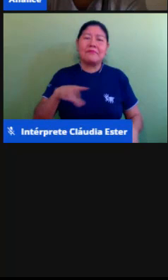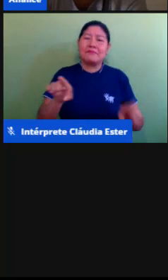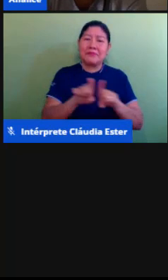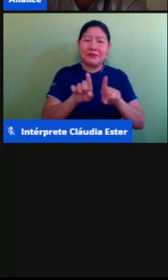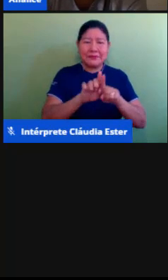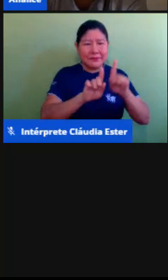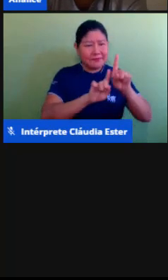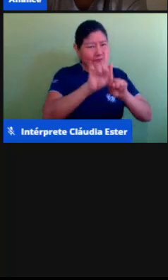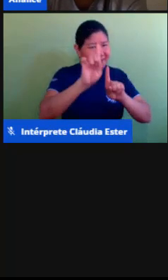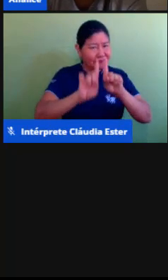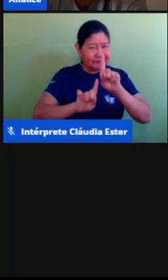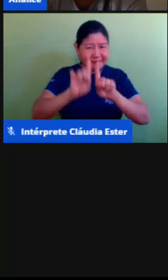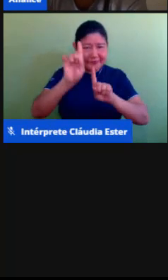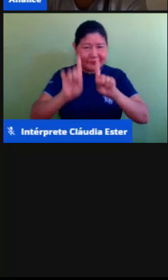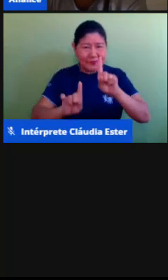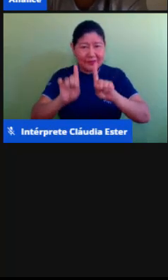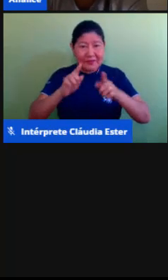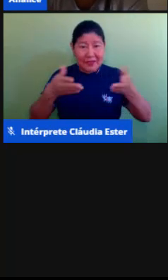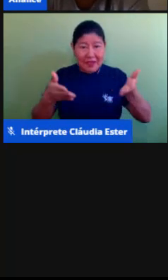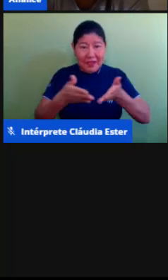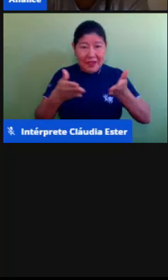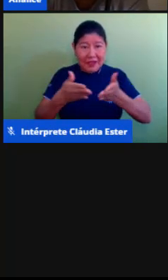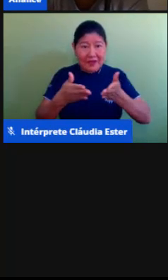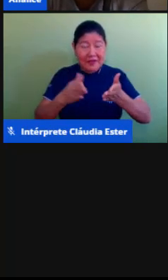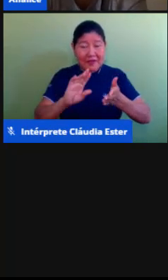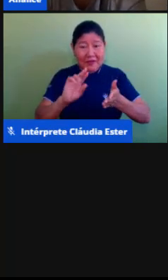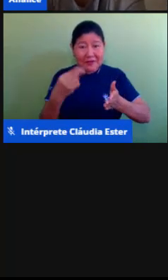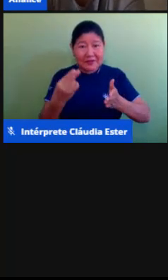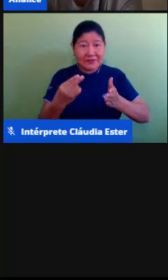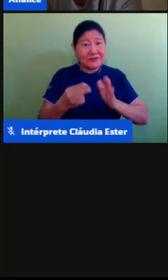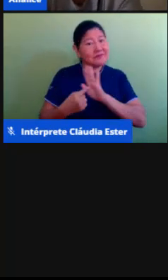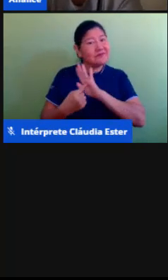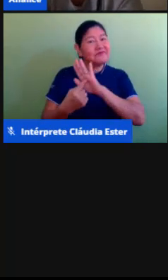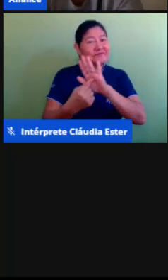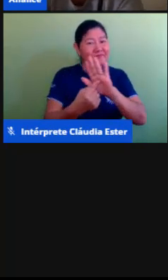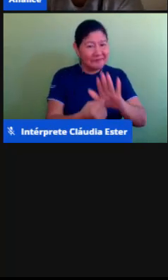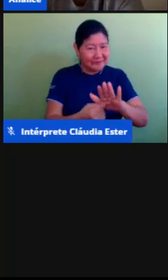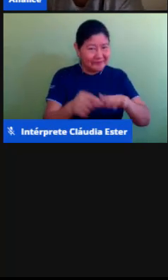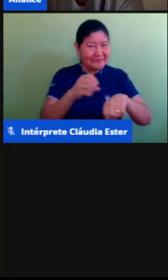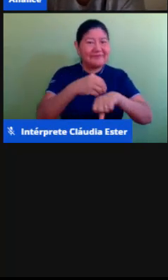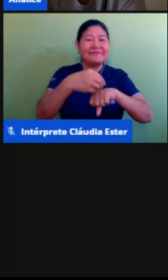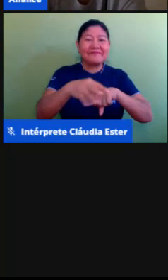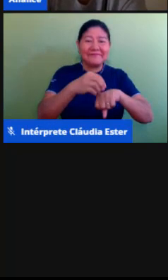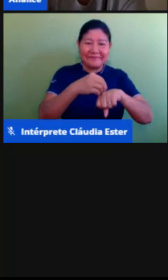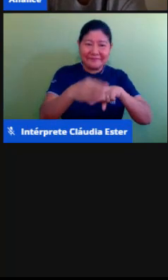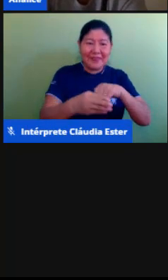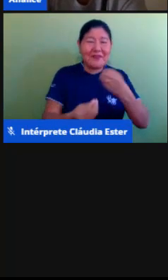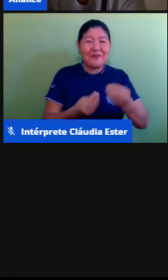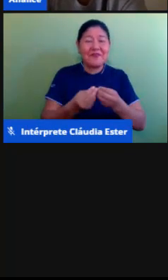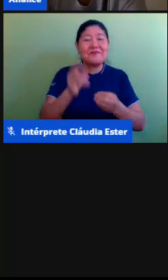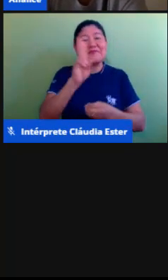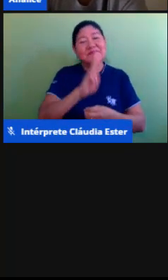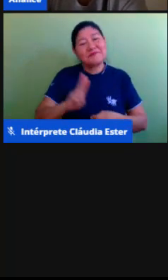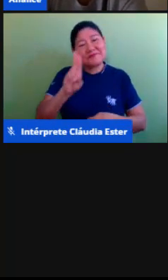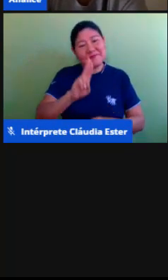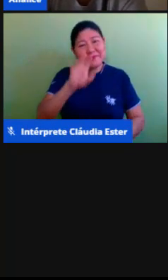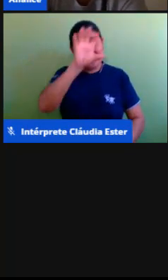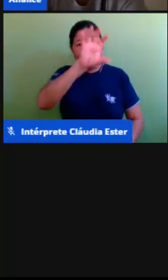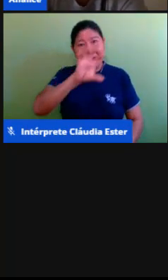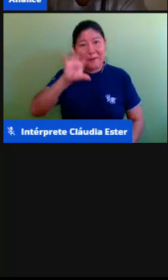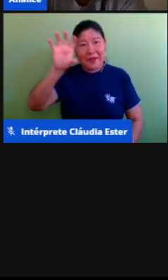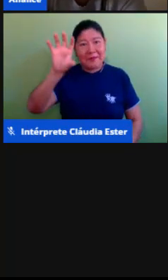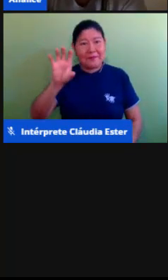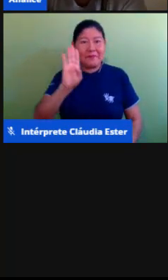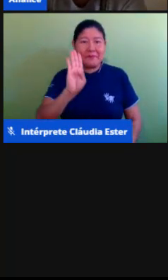uma oportunidade da gente conhecer essa plataforma, né, digital aí do Mapa Biomas. Como é que a gente consegue, né? Ela é